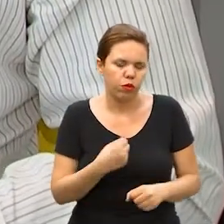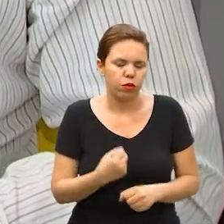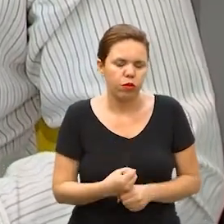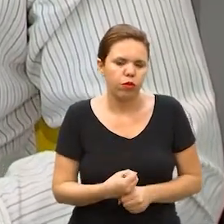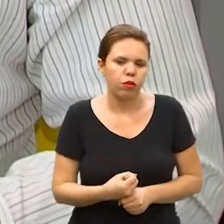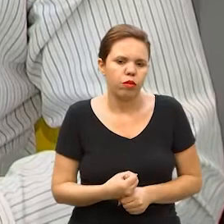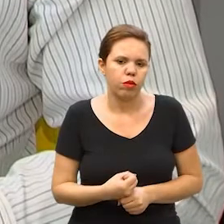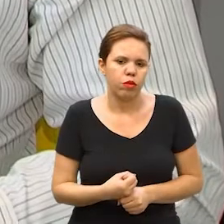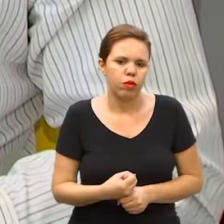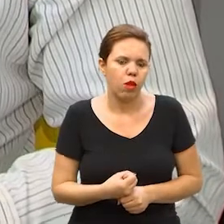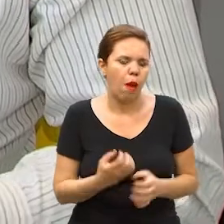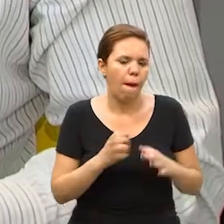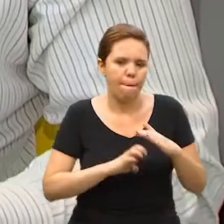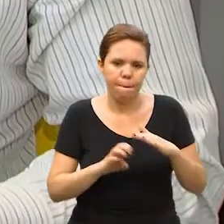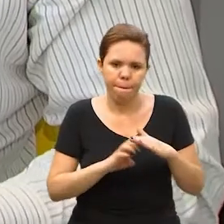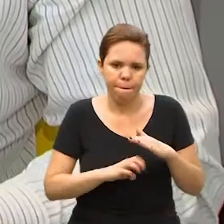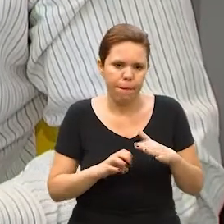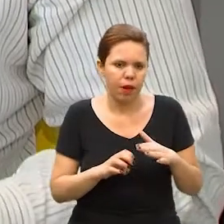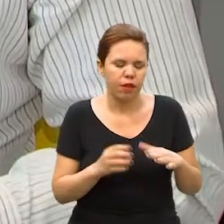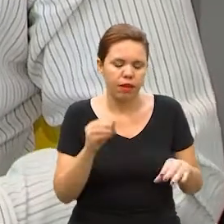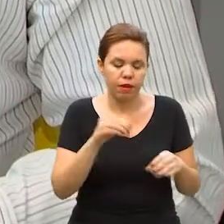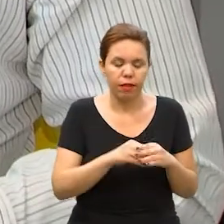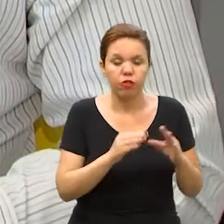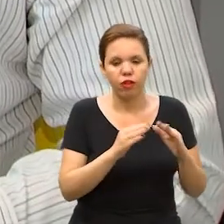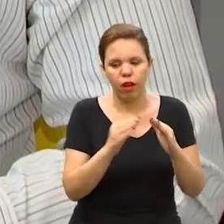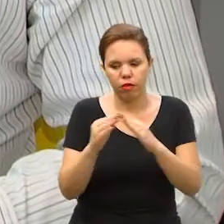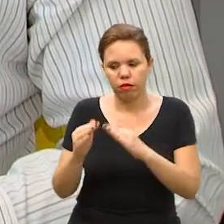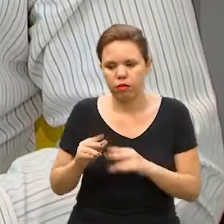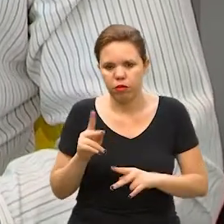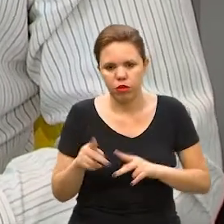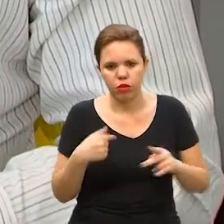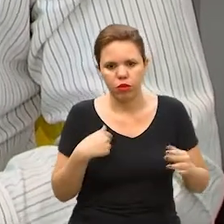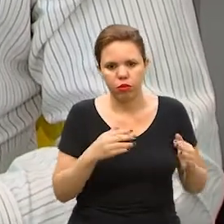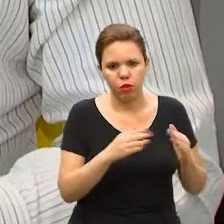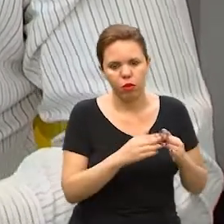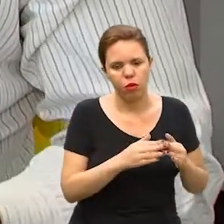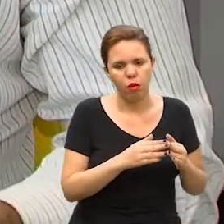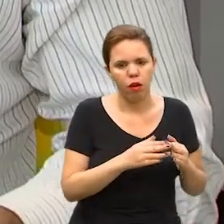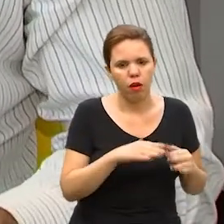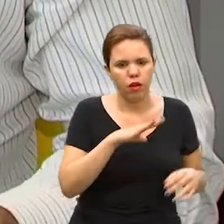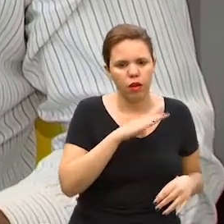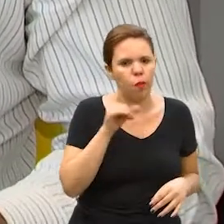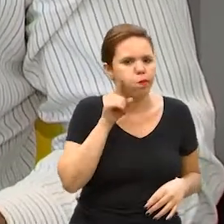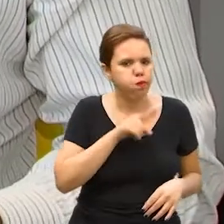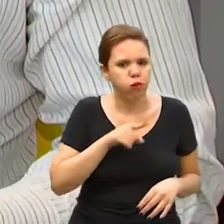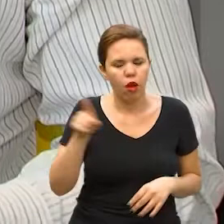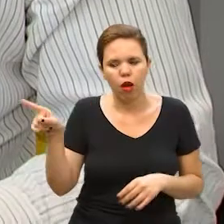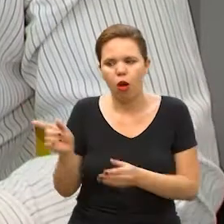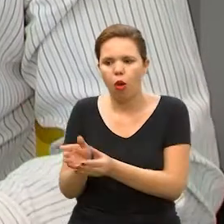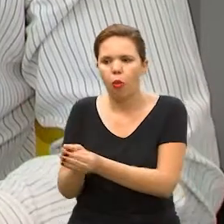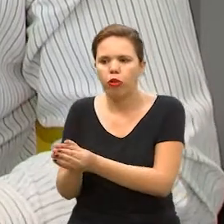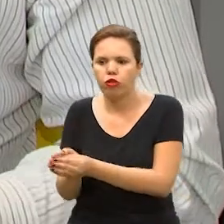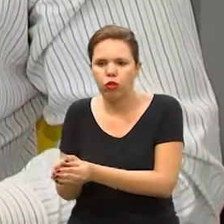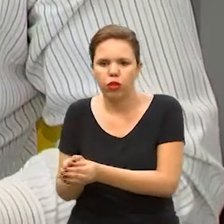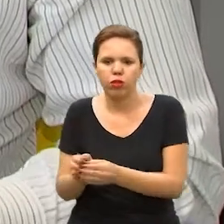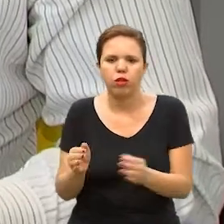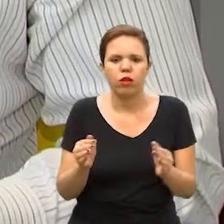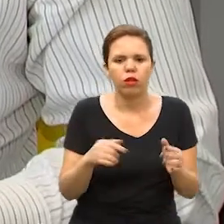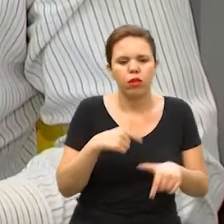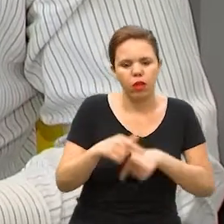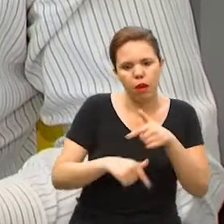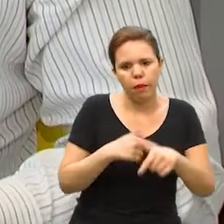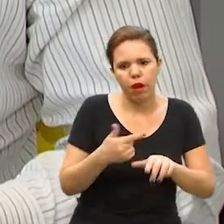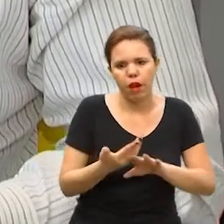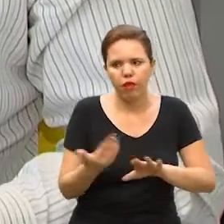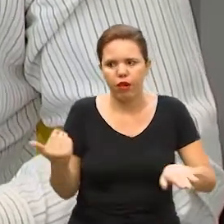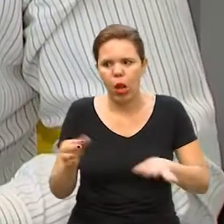empresa funcionava nas nossas casas, né? Eu morava em Americana, ele morava em Mogi Guaçu e a gente trabalhava